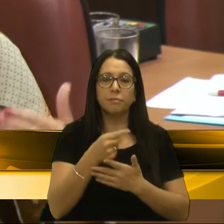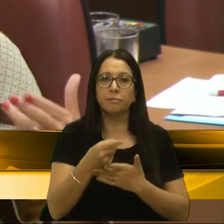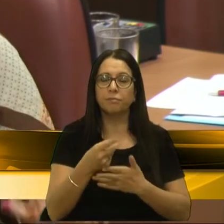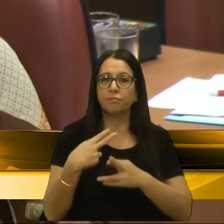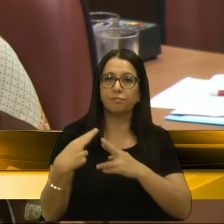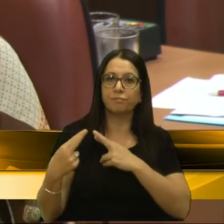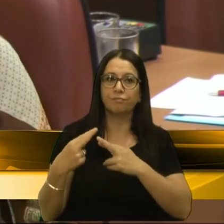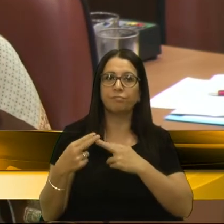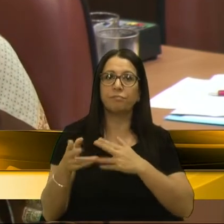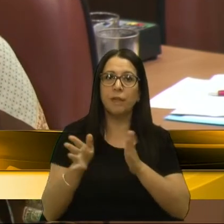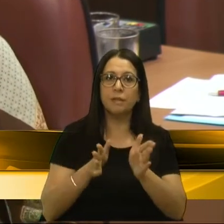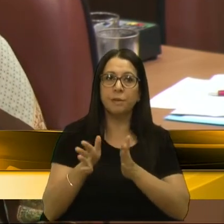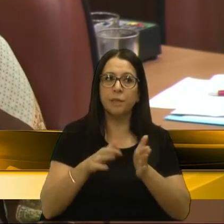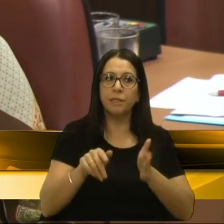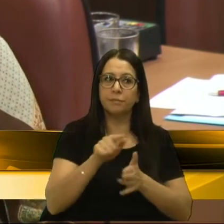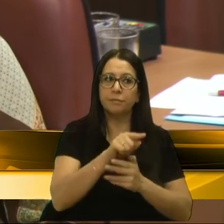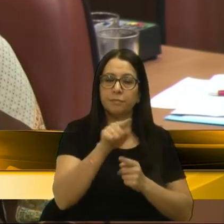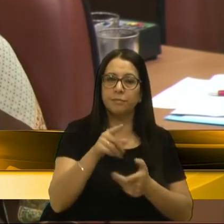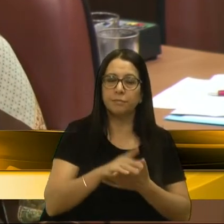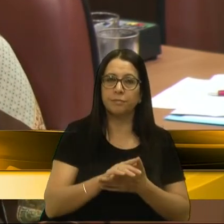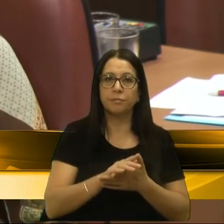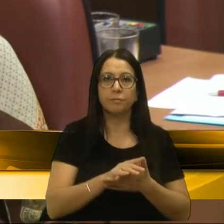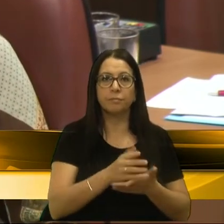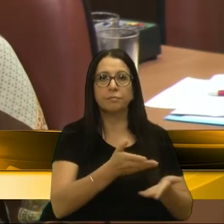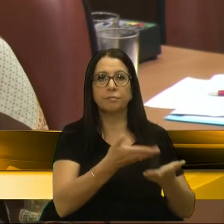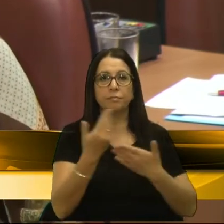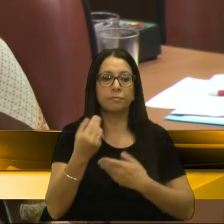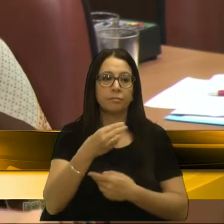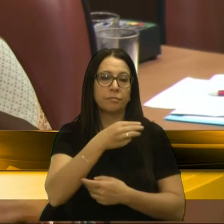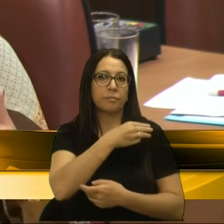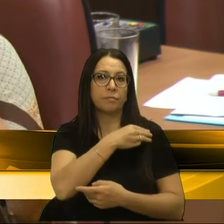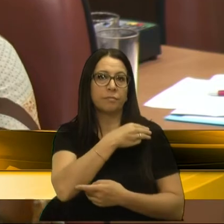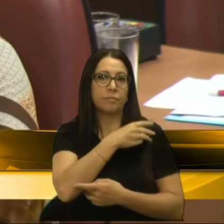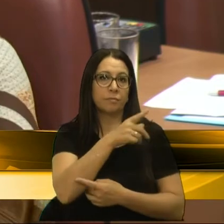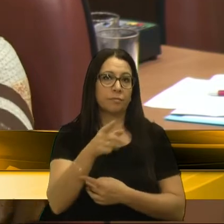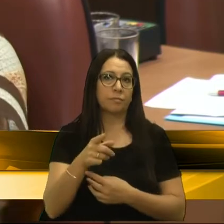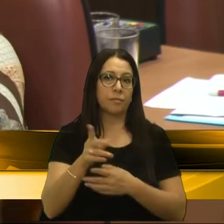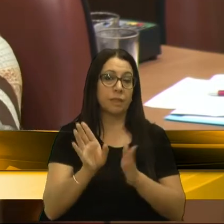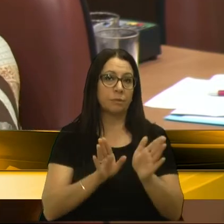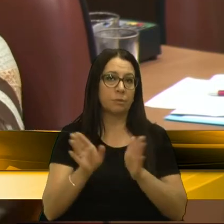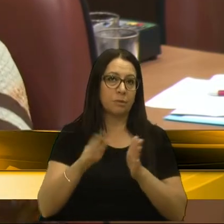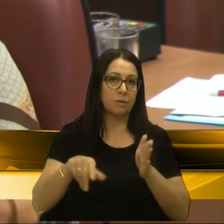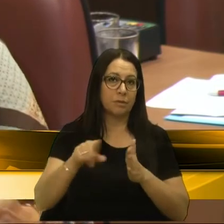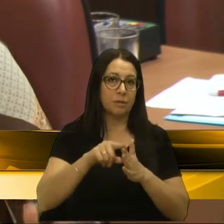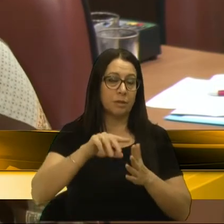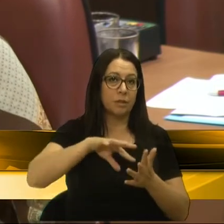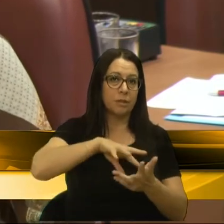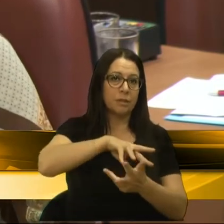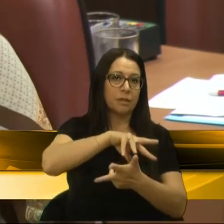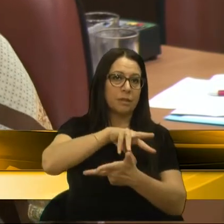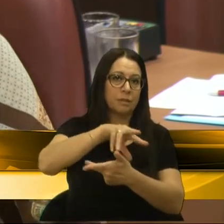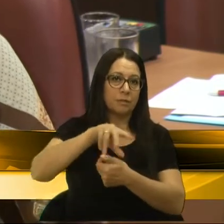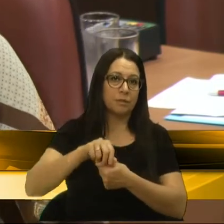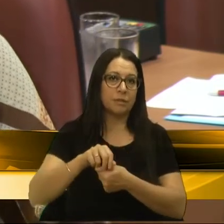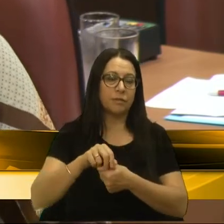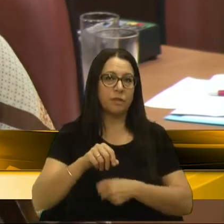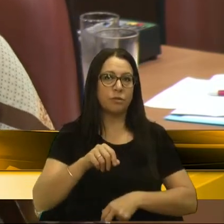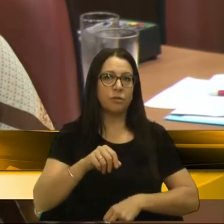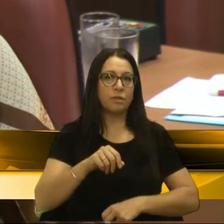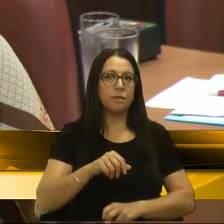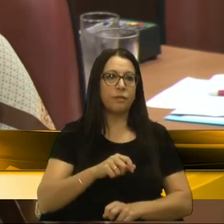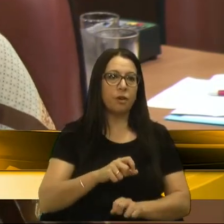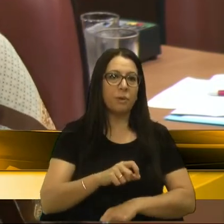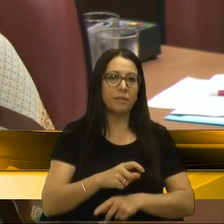à mobilidade. Então, teremos convidados da Marco Polo para falar sobre mobilidade no mundo. Né? Também